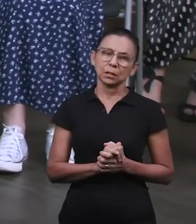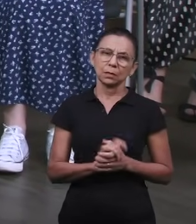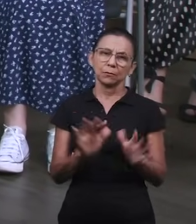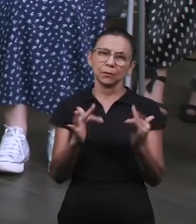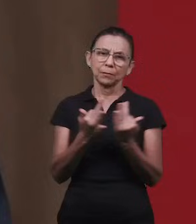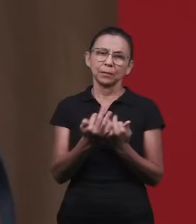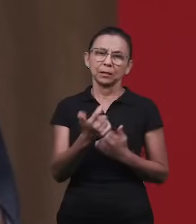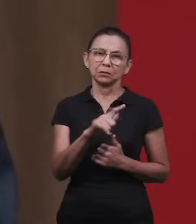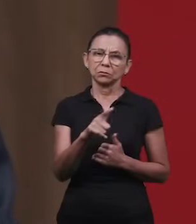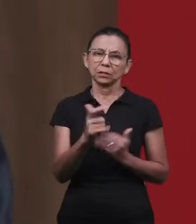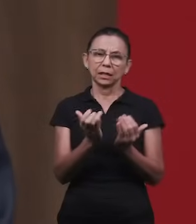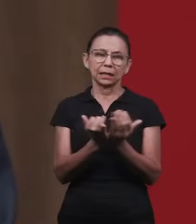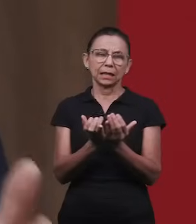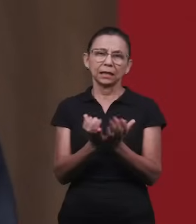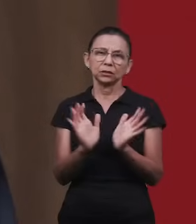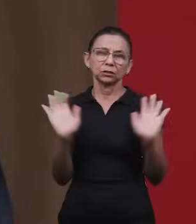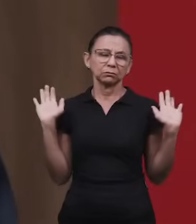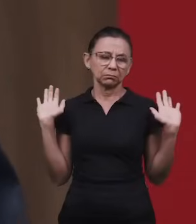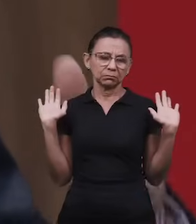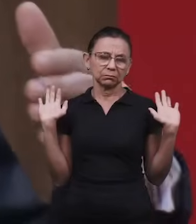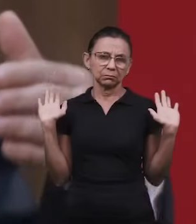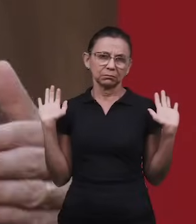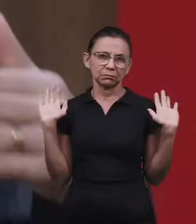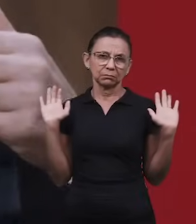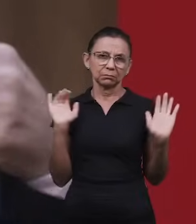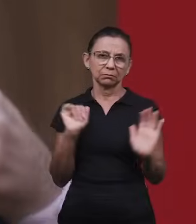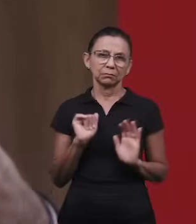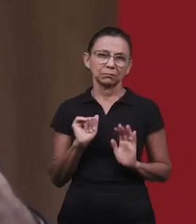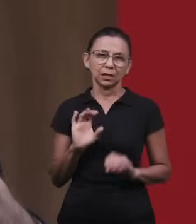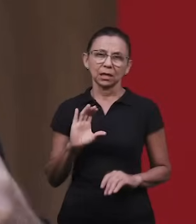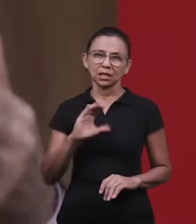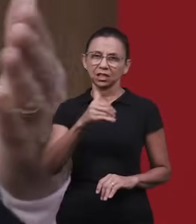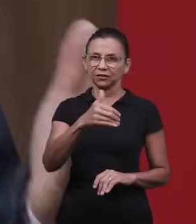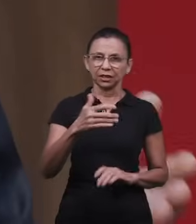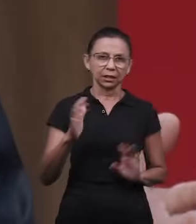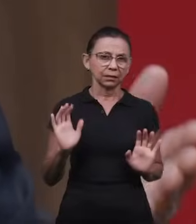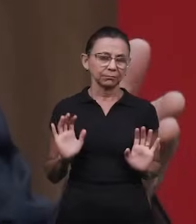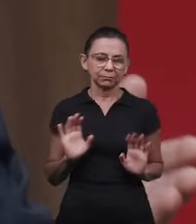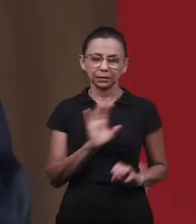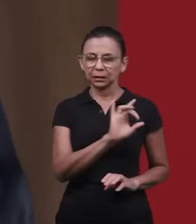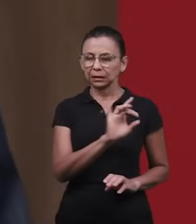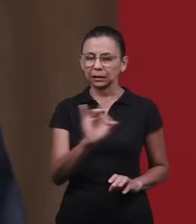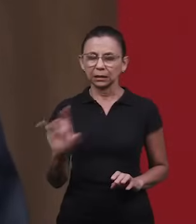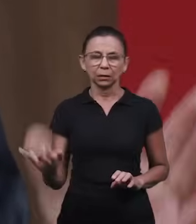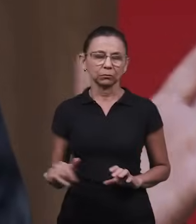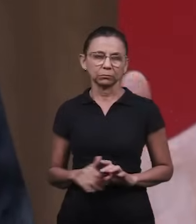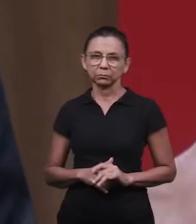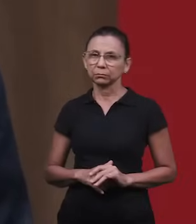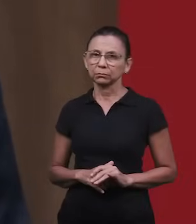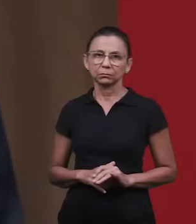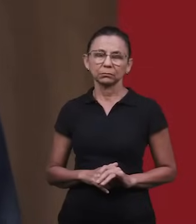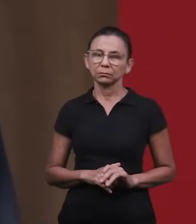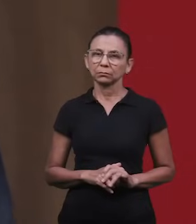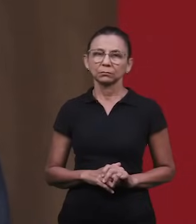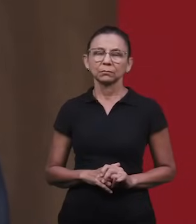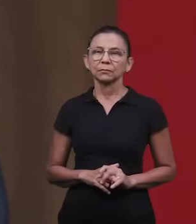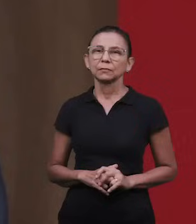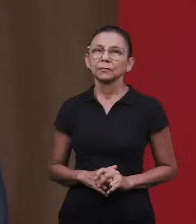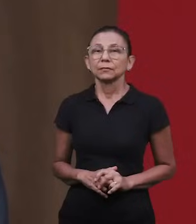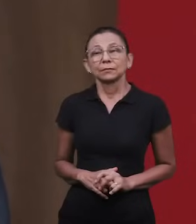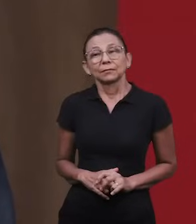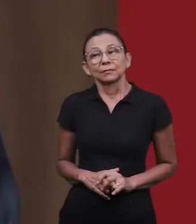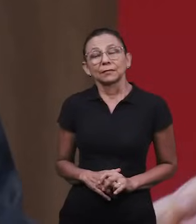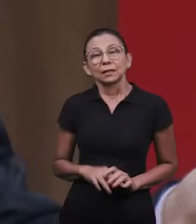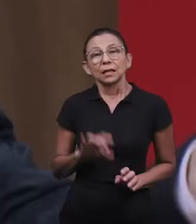servo do Senhor, cada um se vira. Mas nós estamos falando aqui de um servo, você é servo e a sua família não é. Vamos dizer que a família não é.